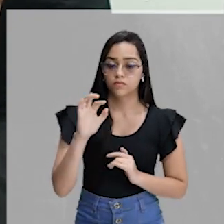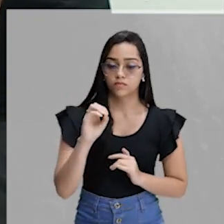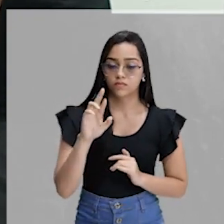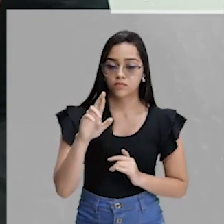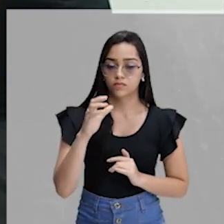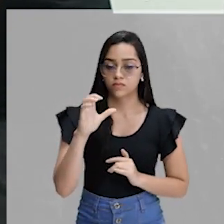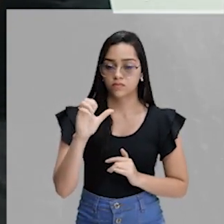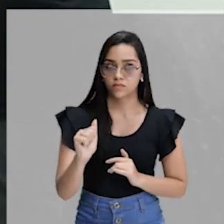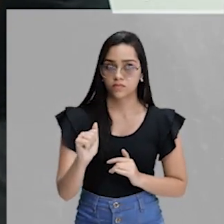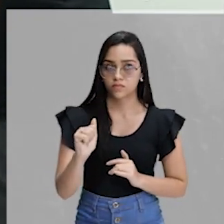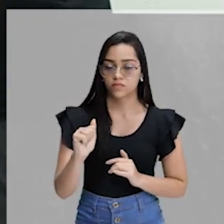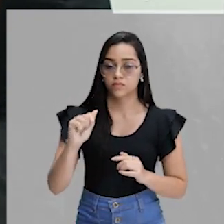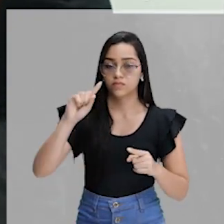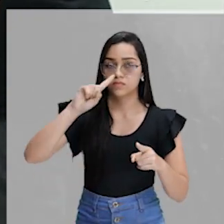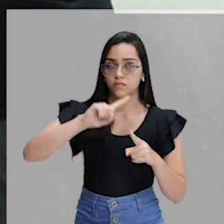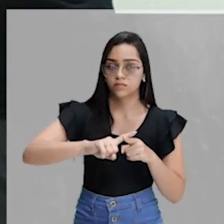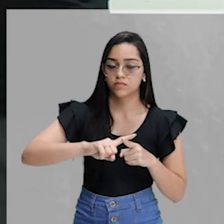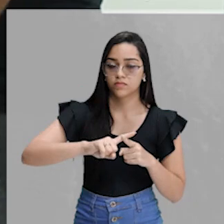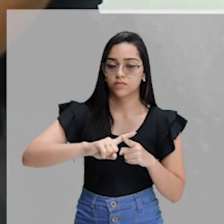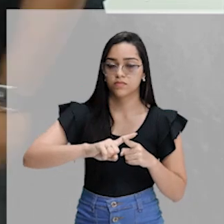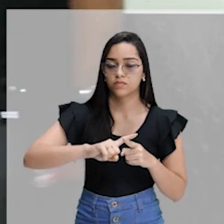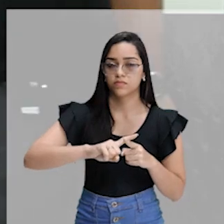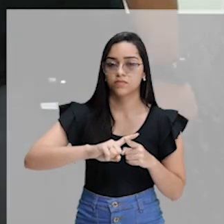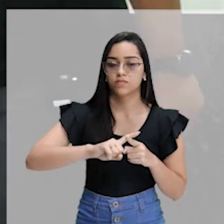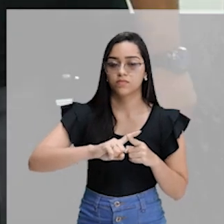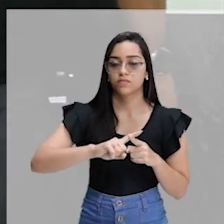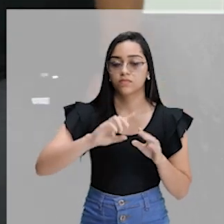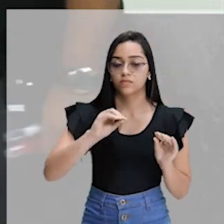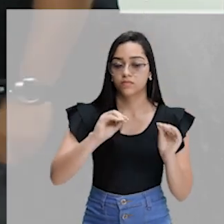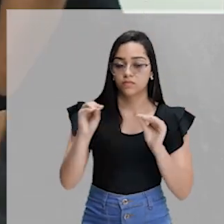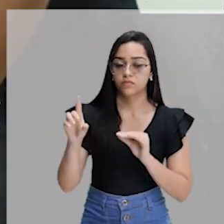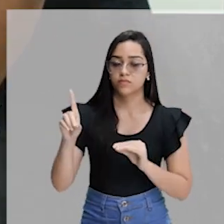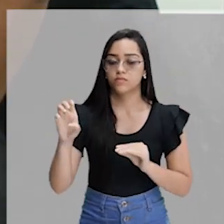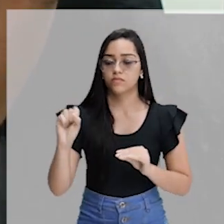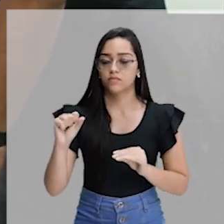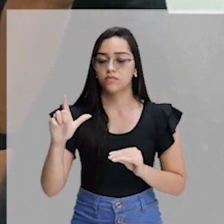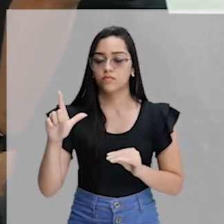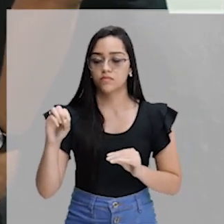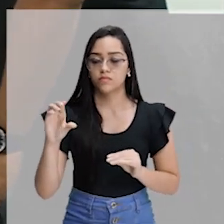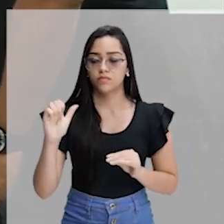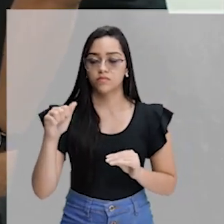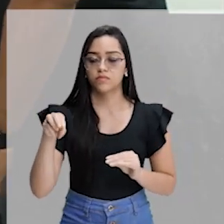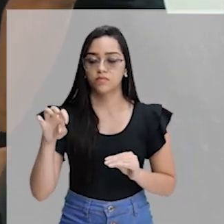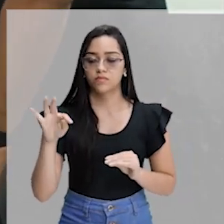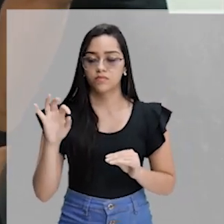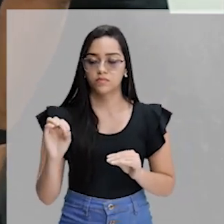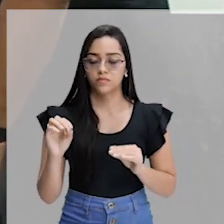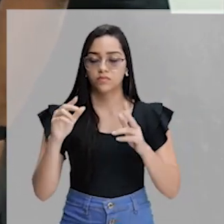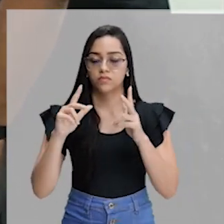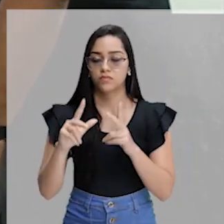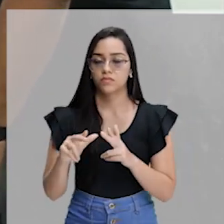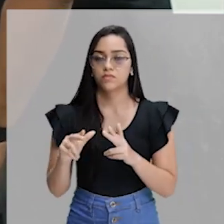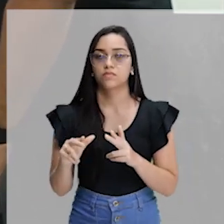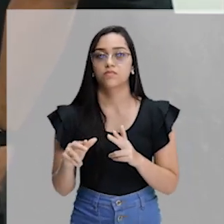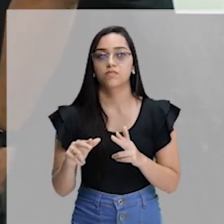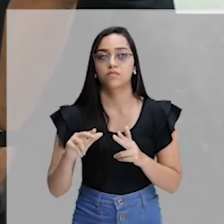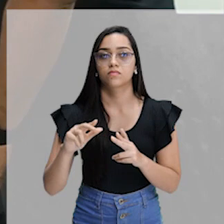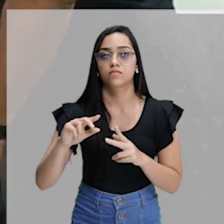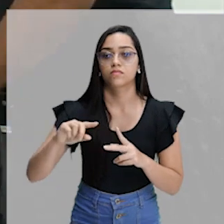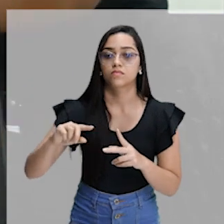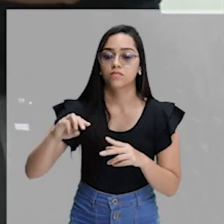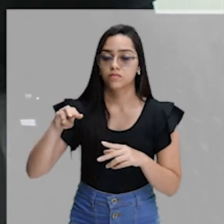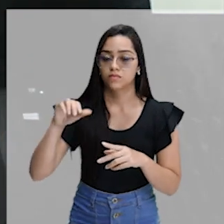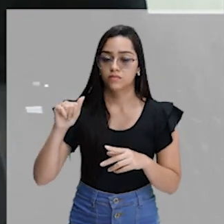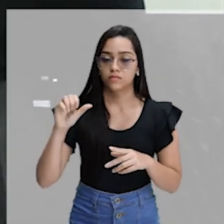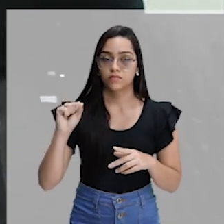força vezes deslocamento vai ser igual, ó,